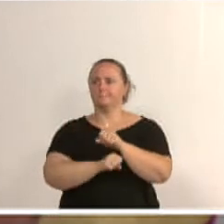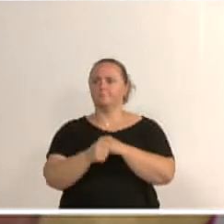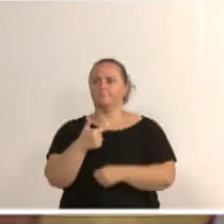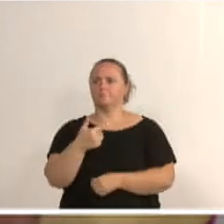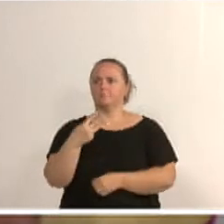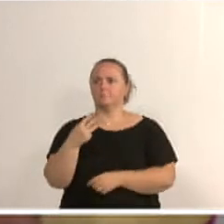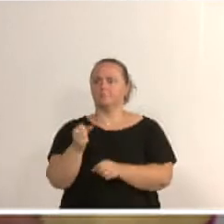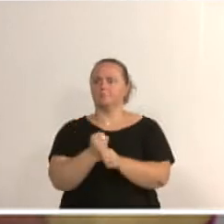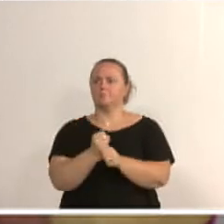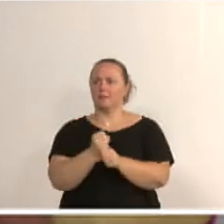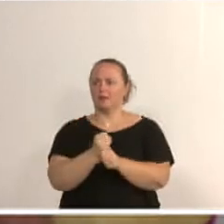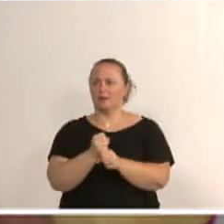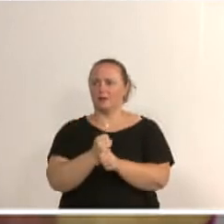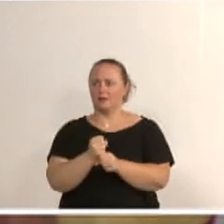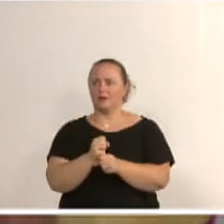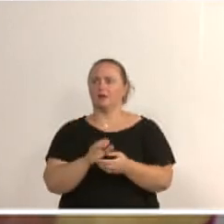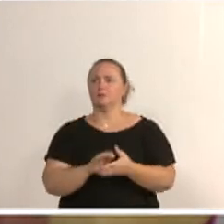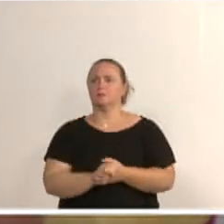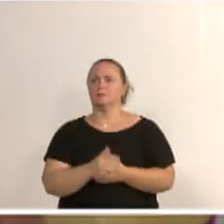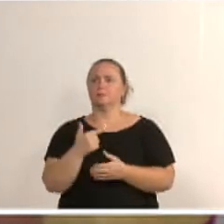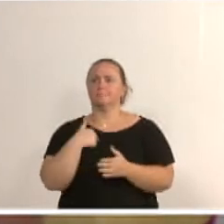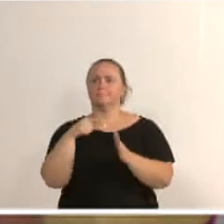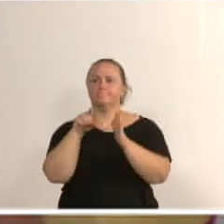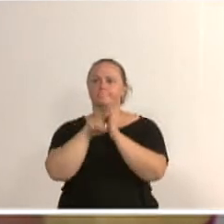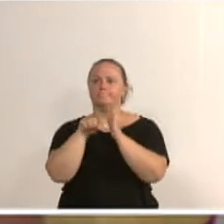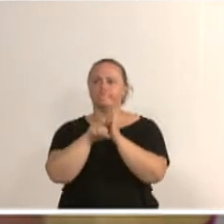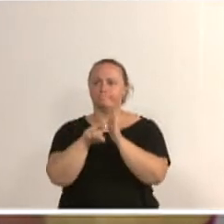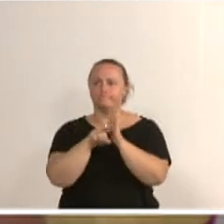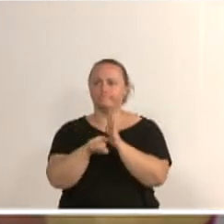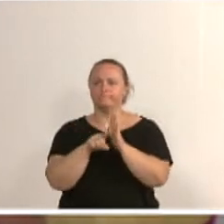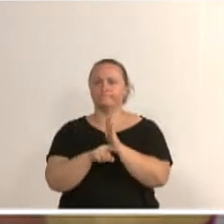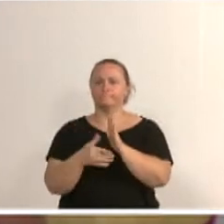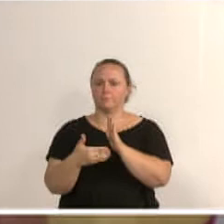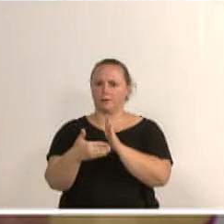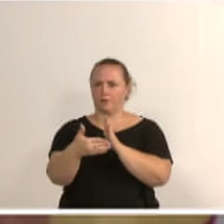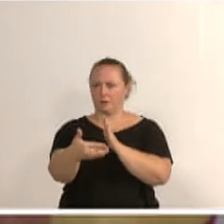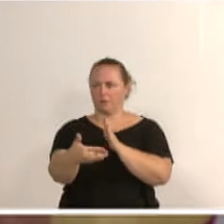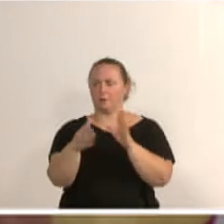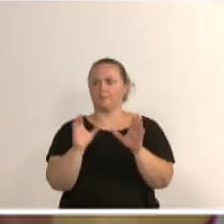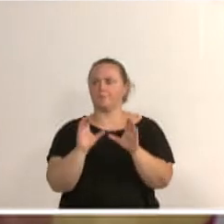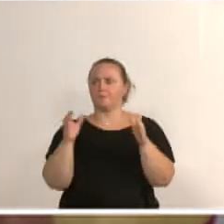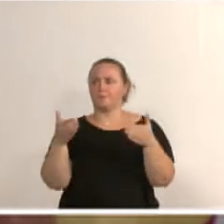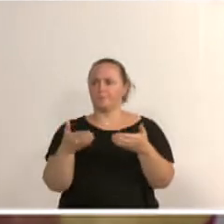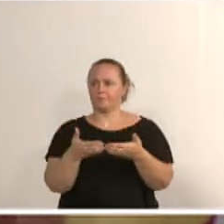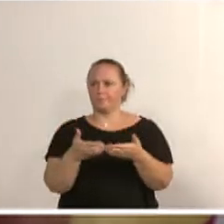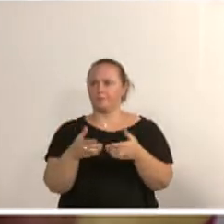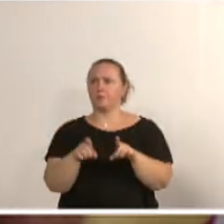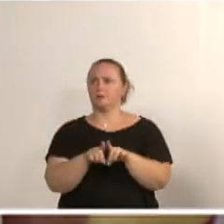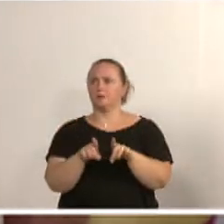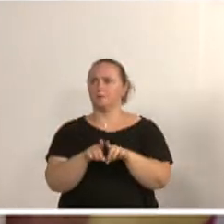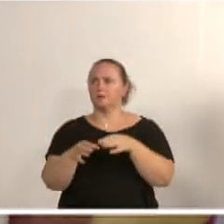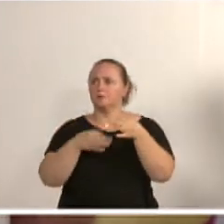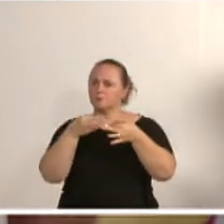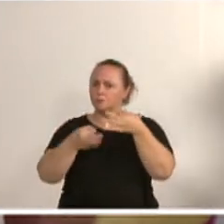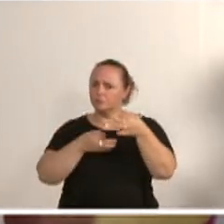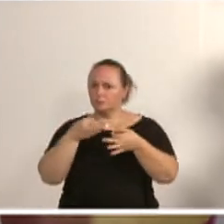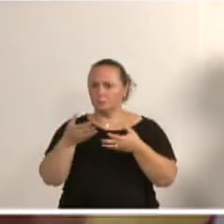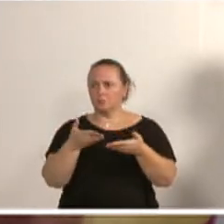anos e tenho algumas perguntas a fazer aqui à comissão e algumas sugestões também a